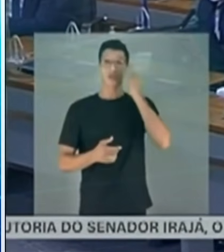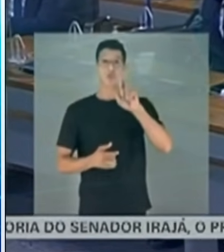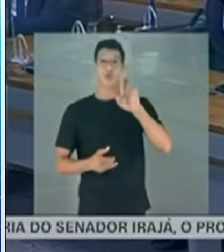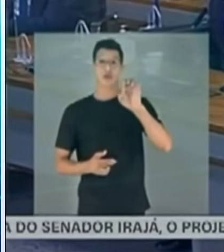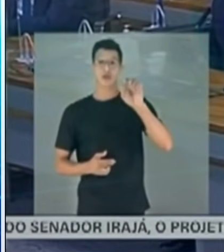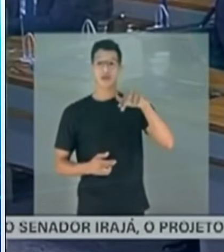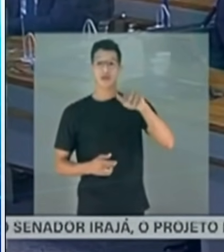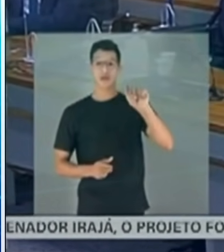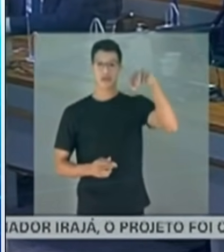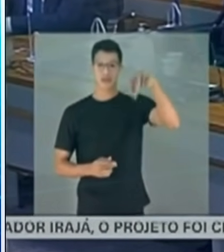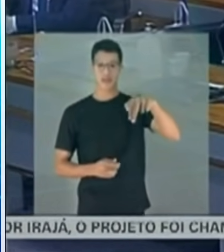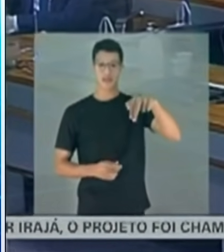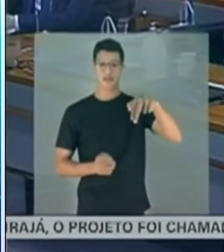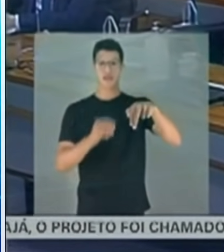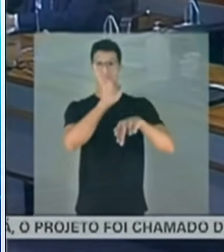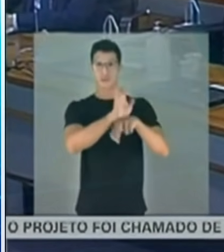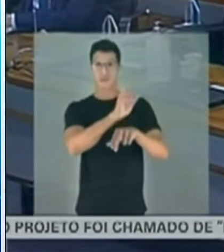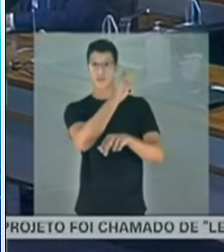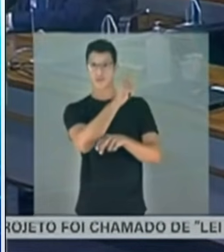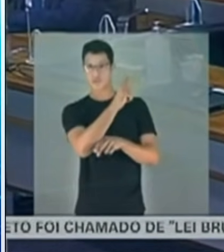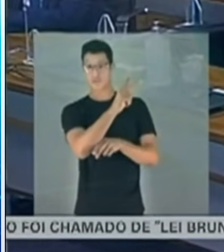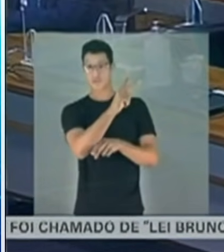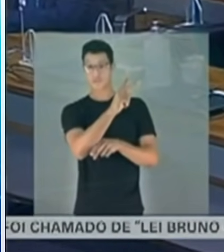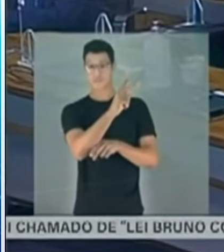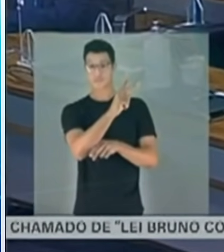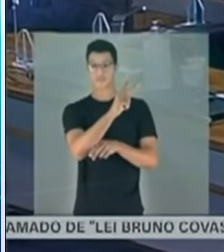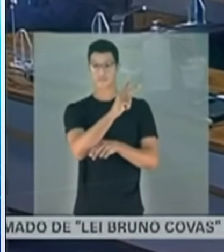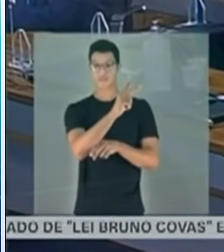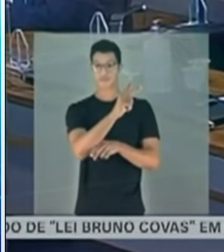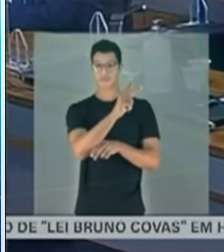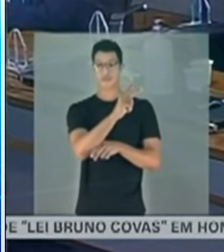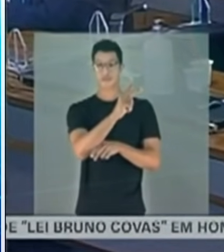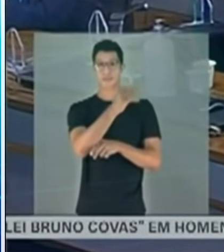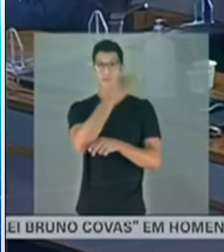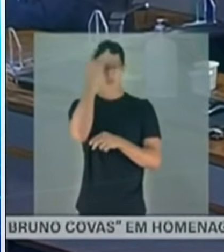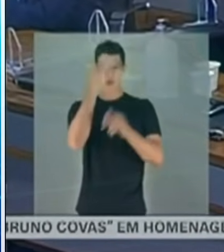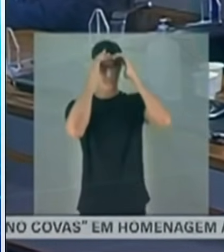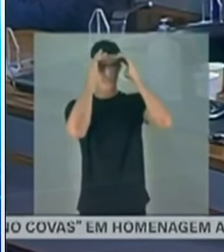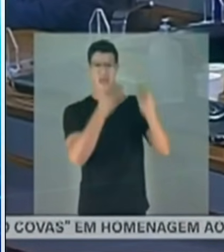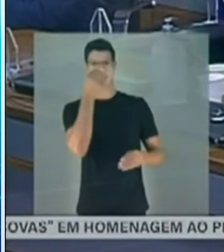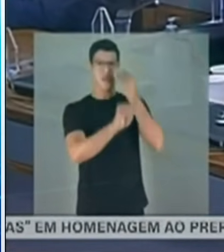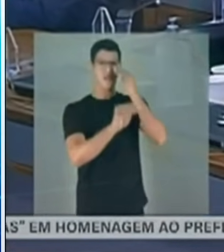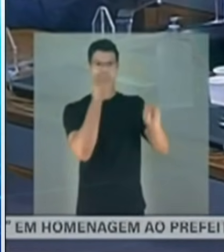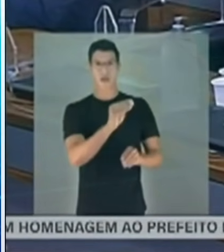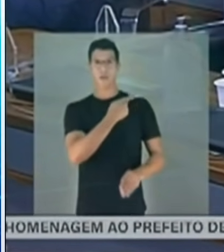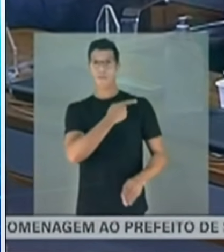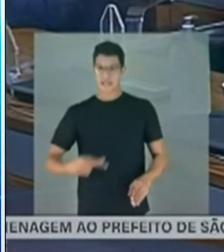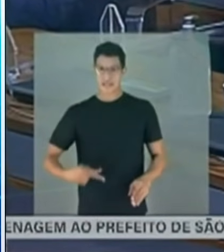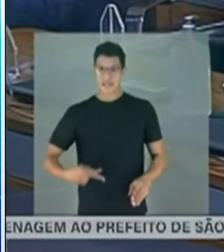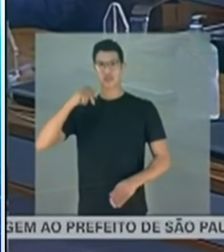Calheiros, no seu estado, foi destratado pelo presidente da